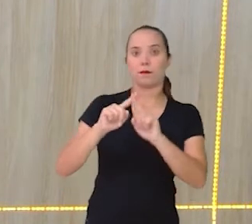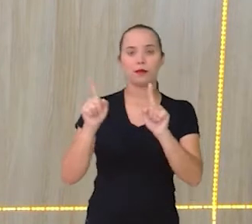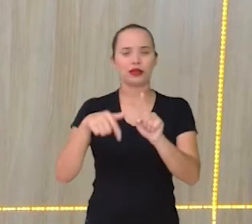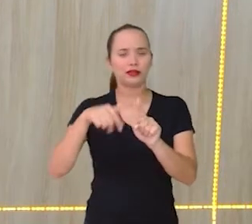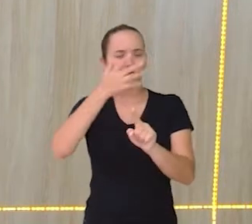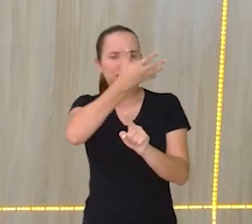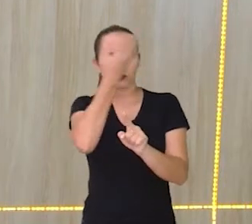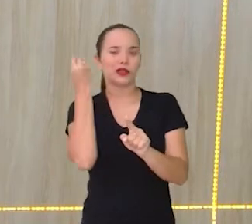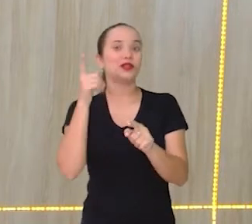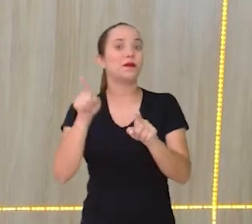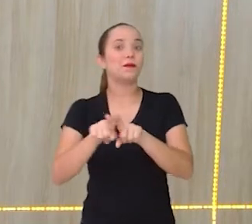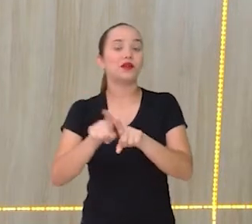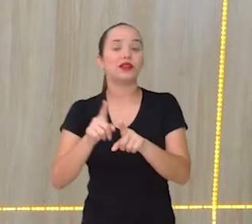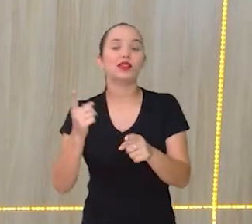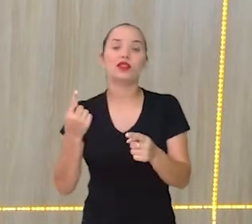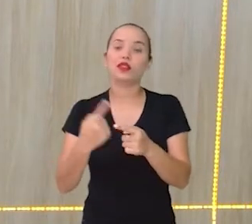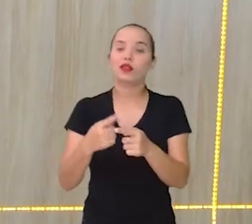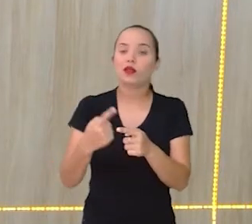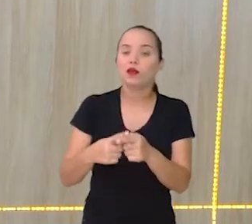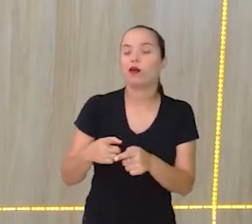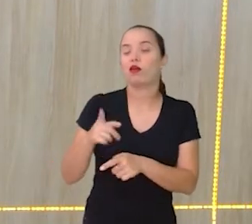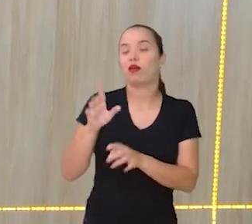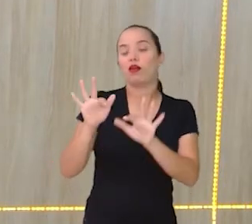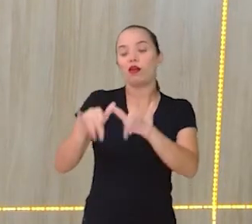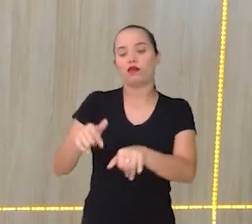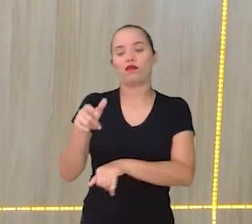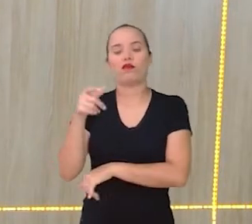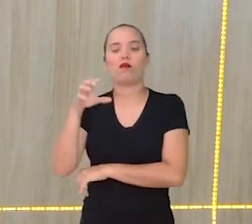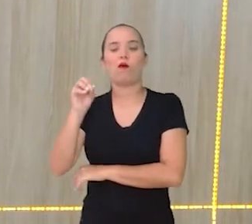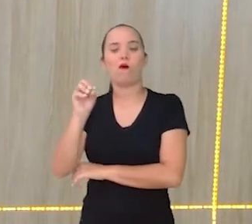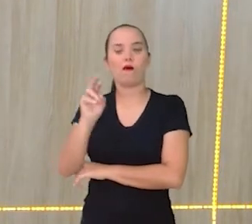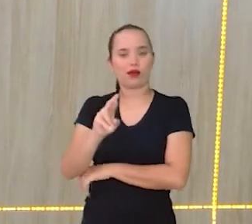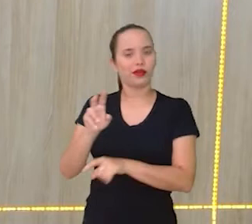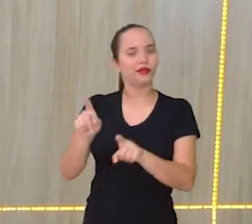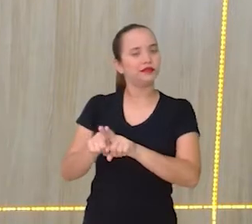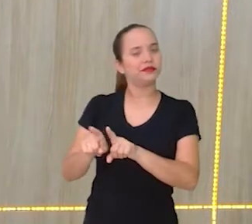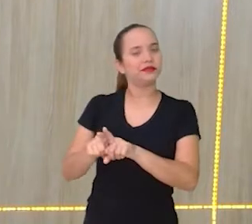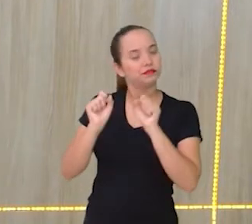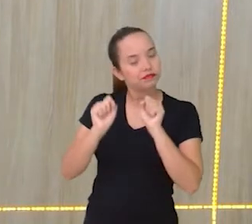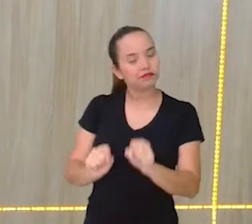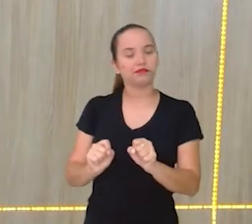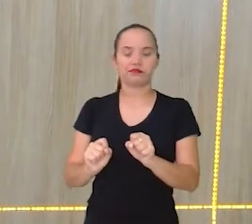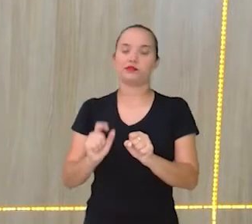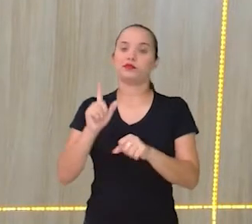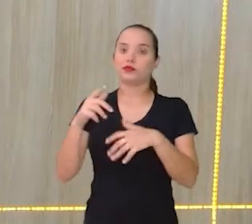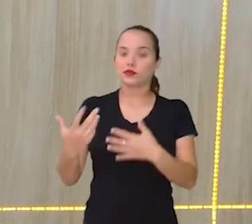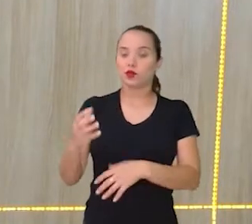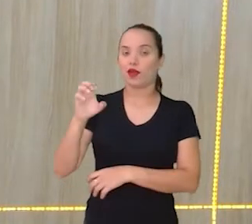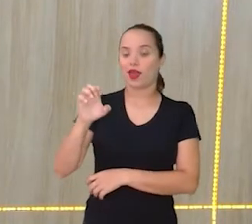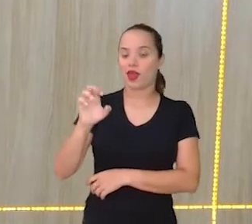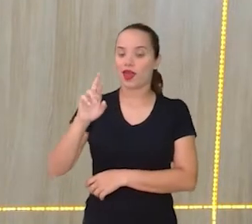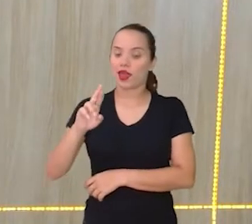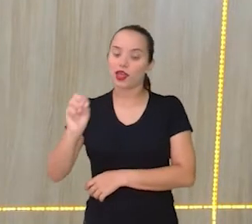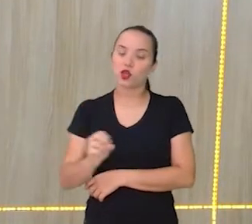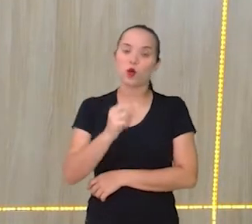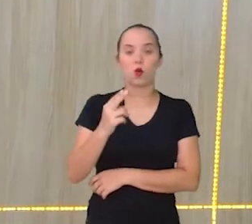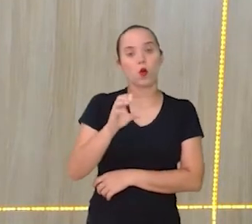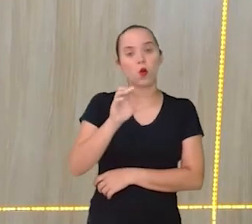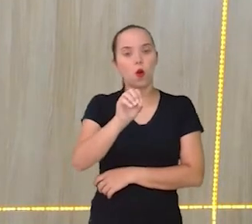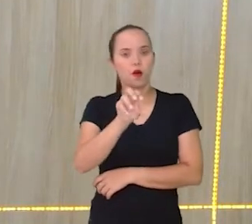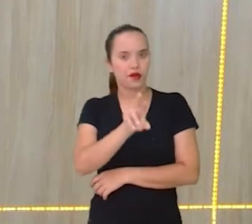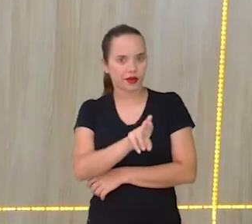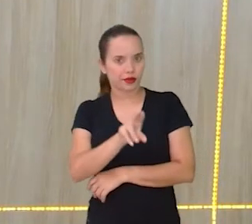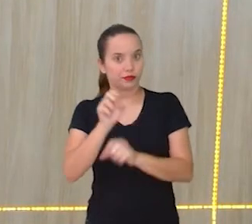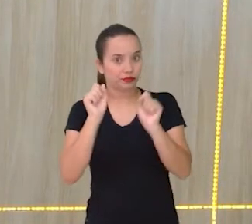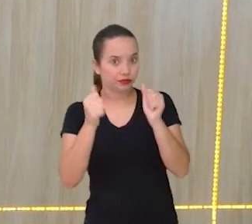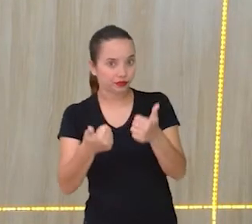Segunda conjugação termina com R e OR, tá? Então, o verbo repor, supor, também